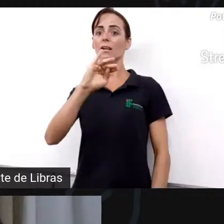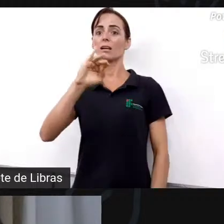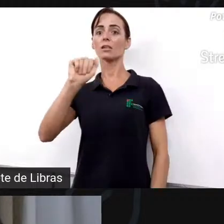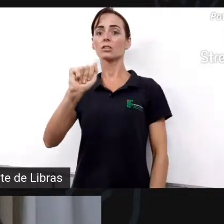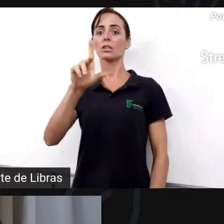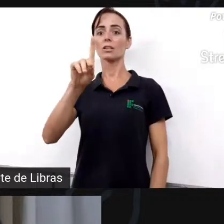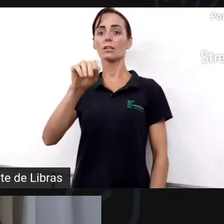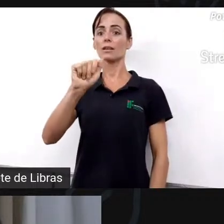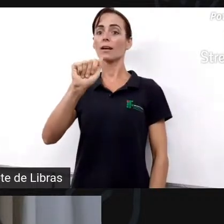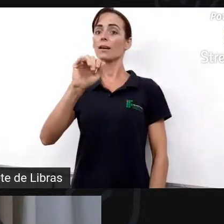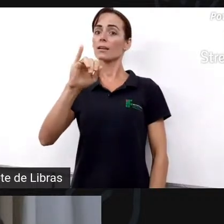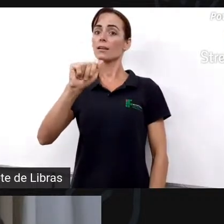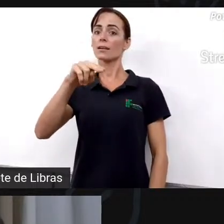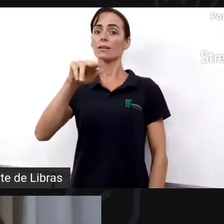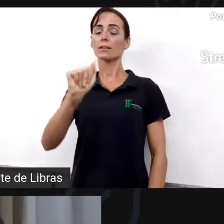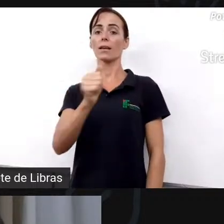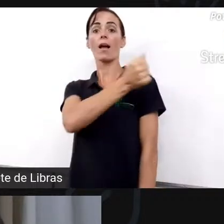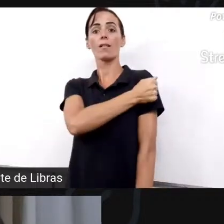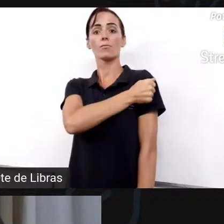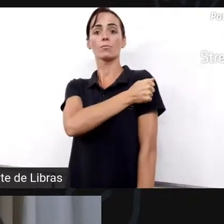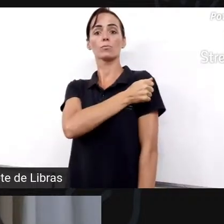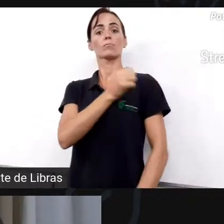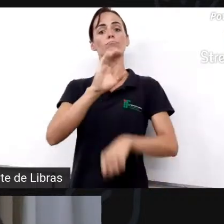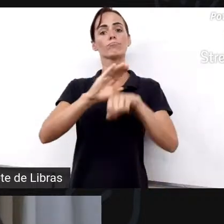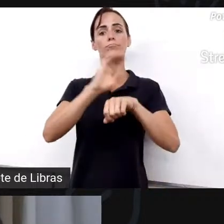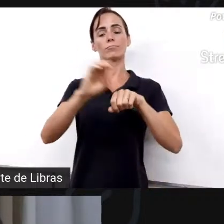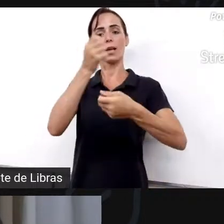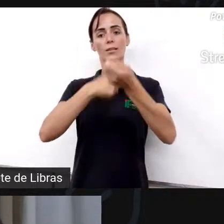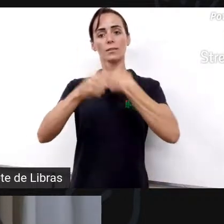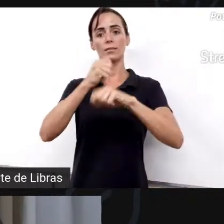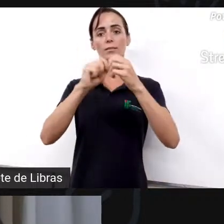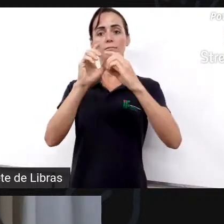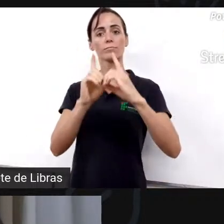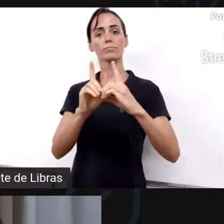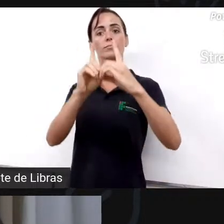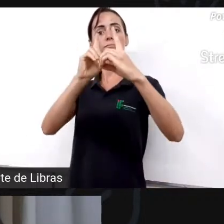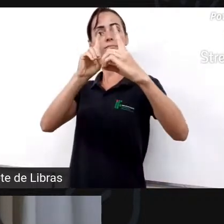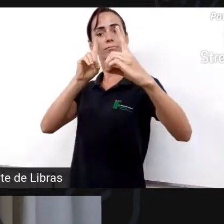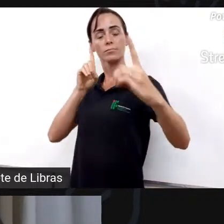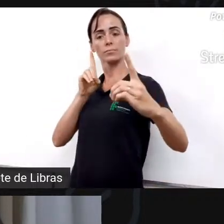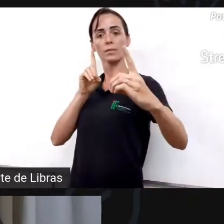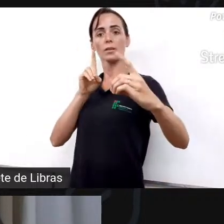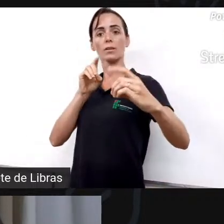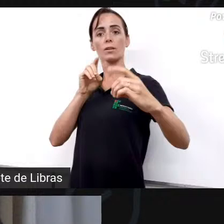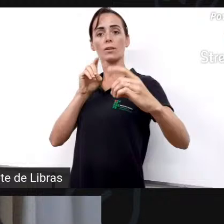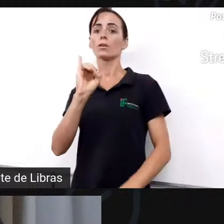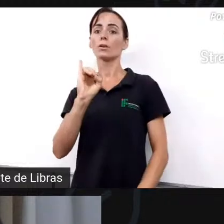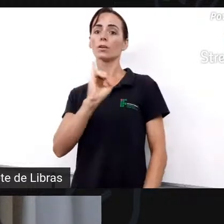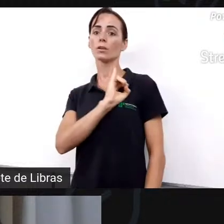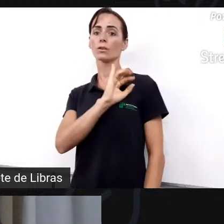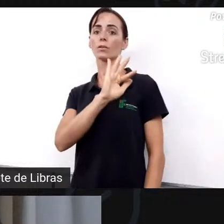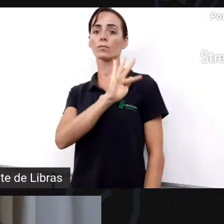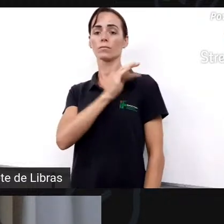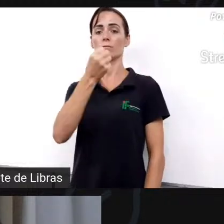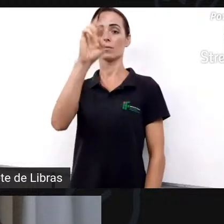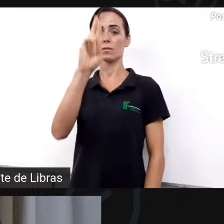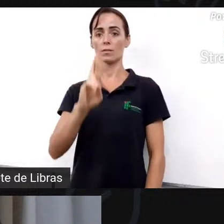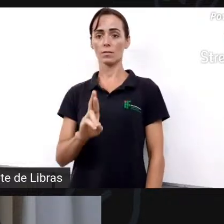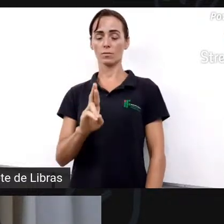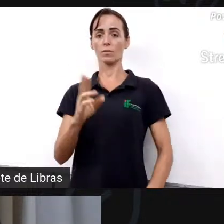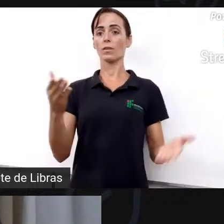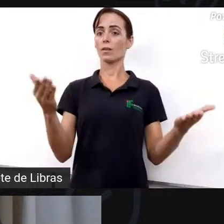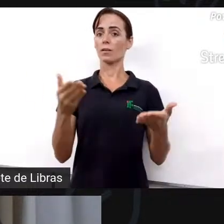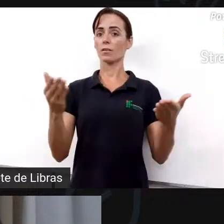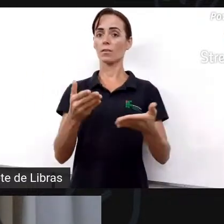sou aluna do curso de Administração EAD do Instituto Federal Farroupilha, Campo Santa Rosa, e realizarei